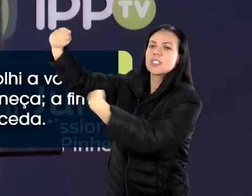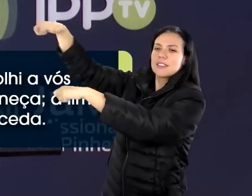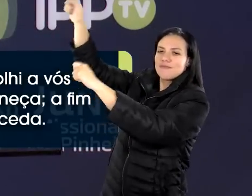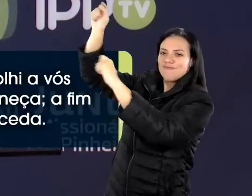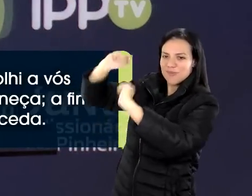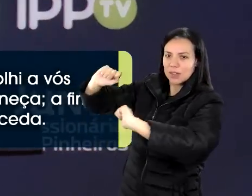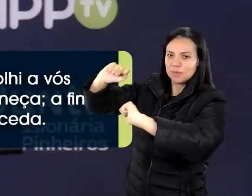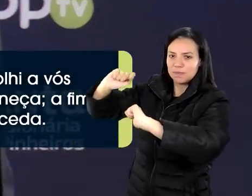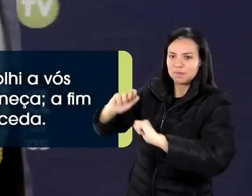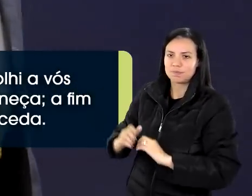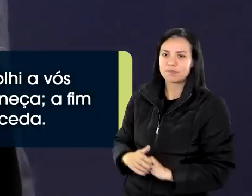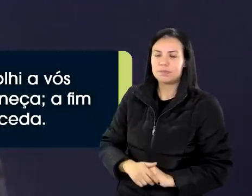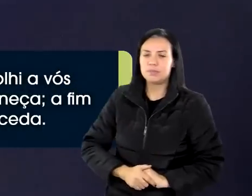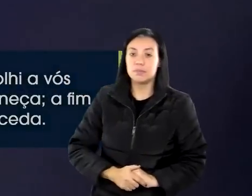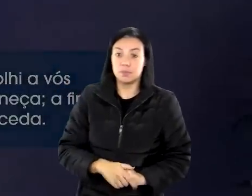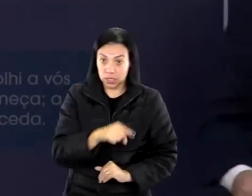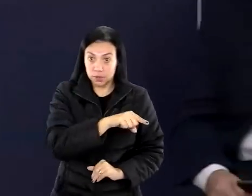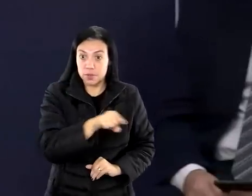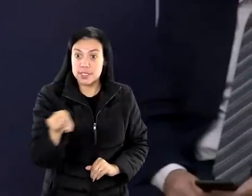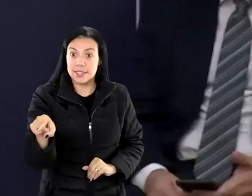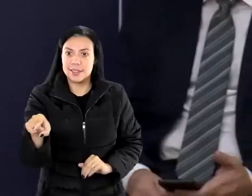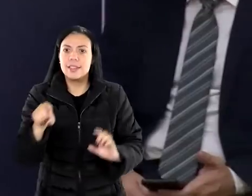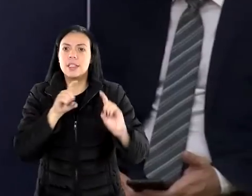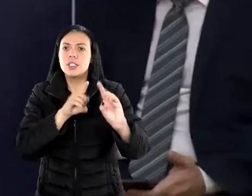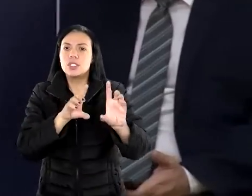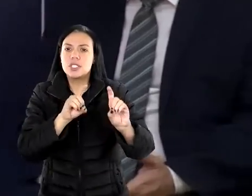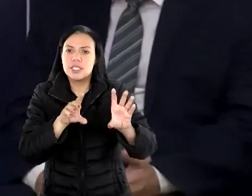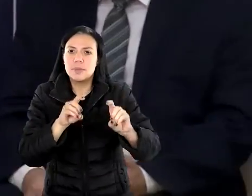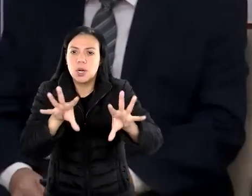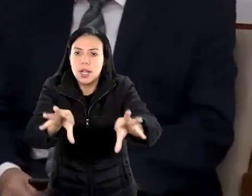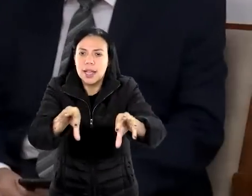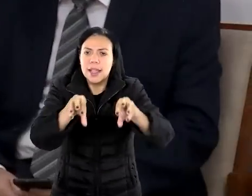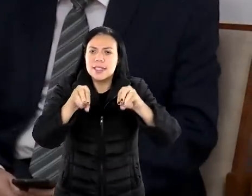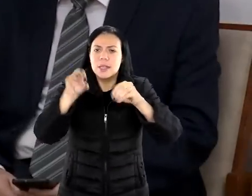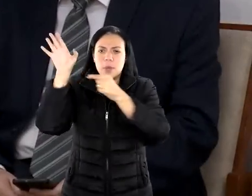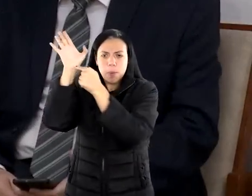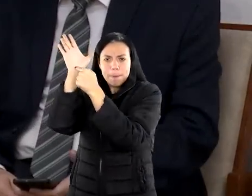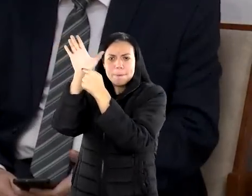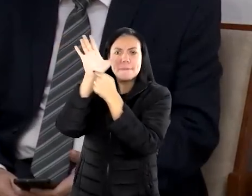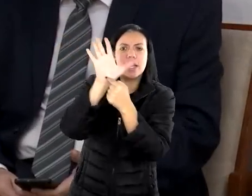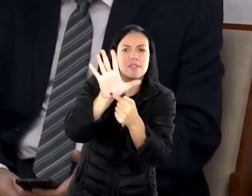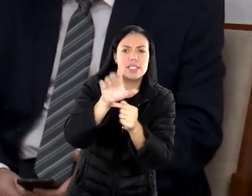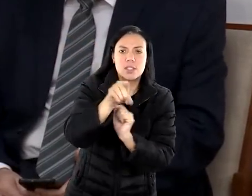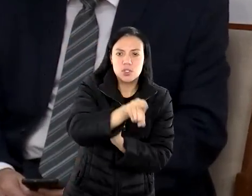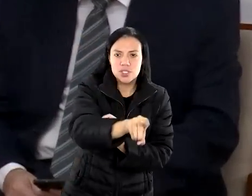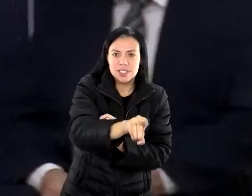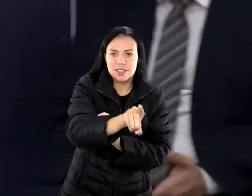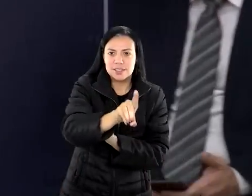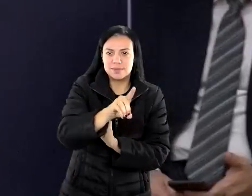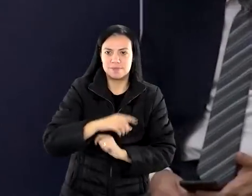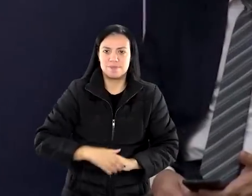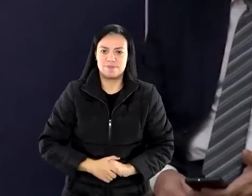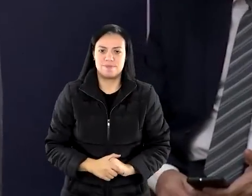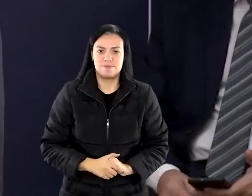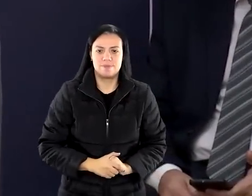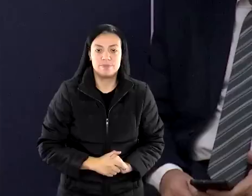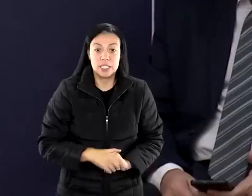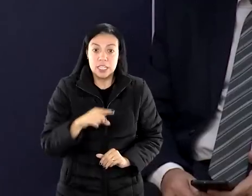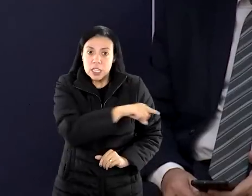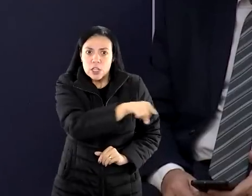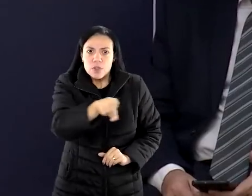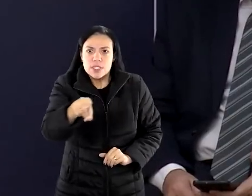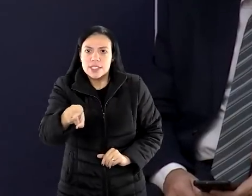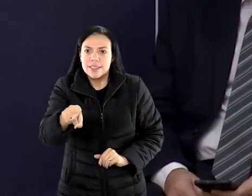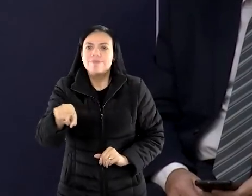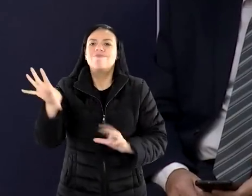Então você é discípulo, você foi, recebeu a revelação de Deus, quem é Jesus, mas você foi receber